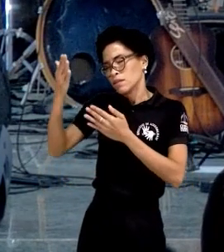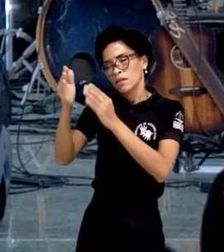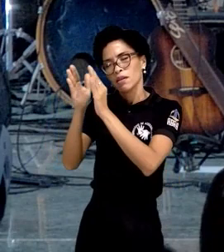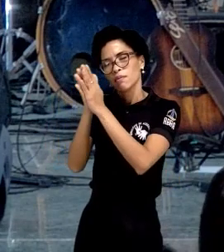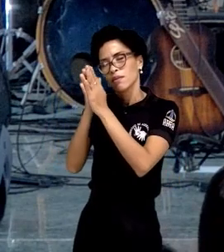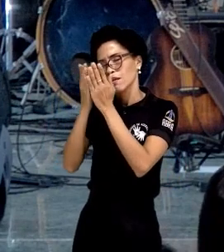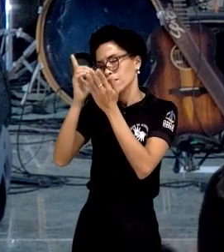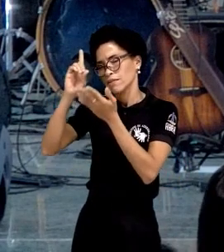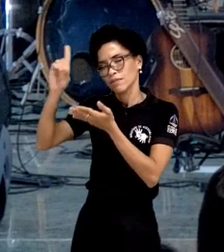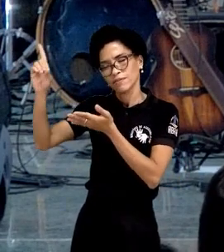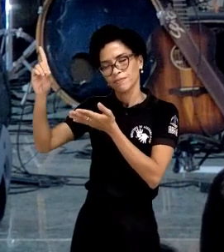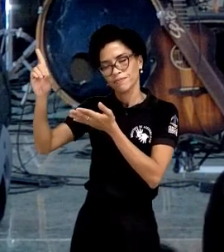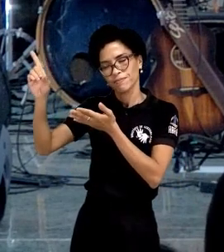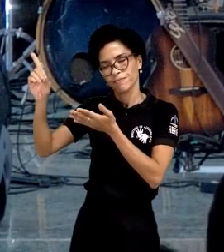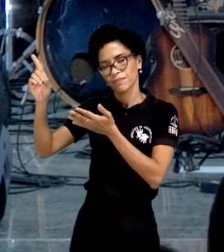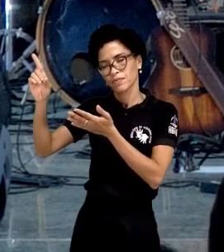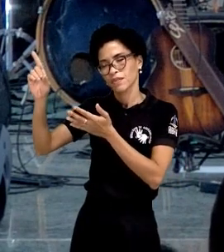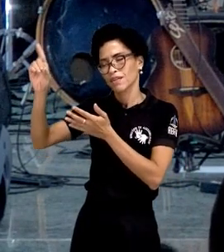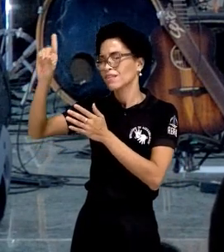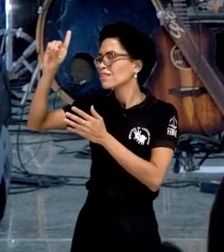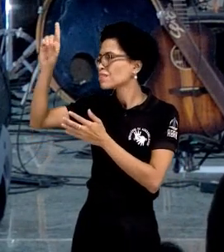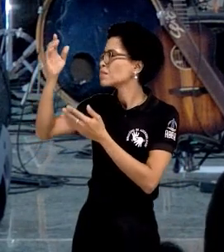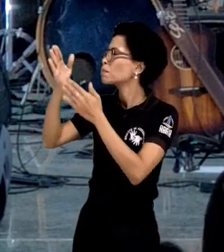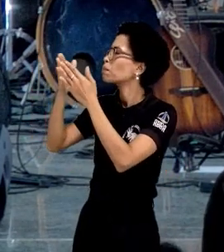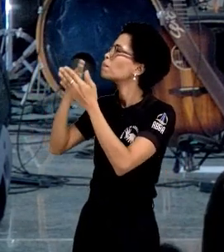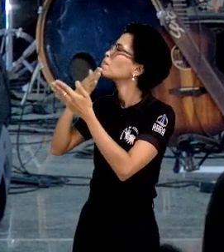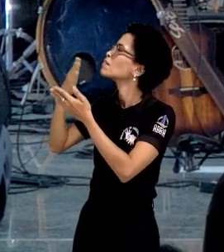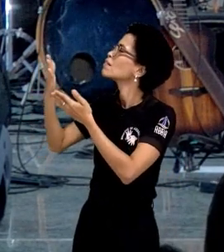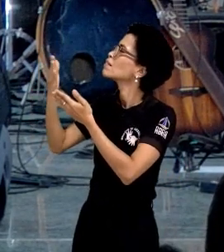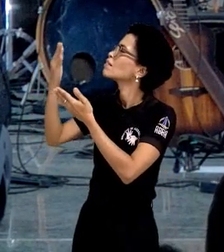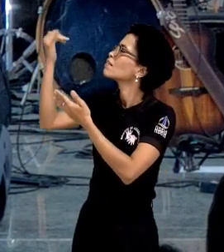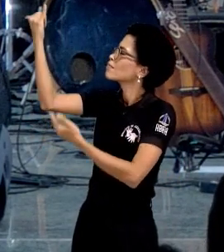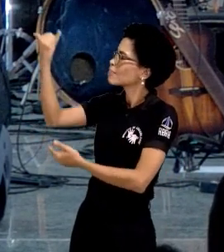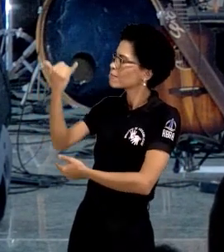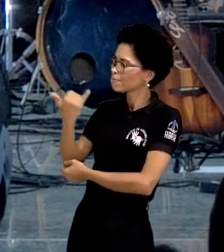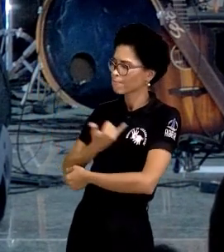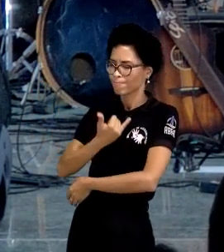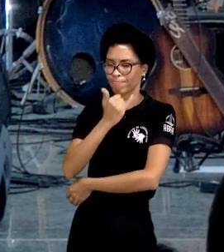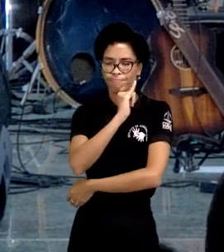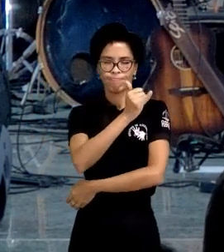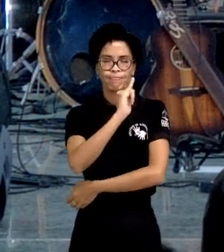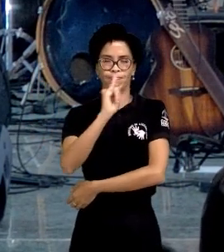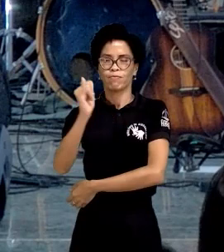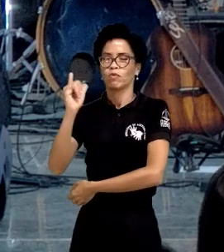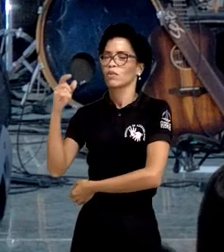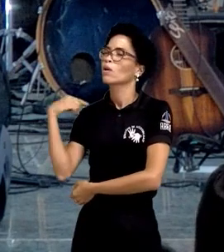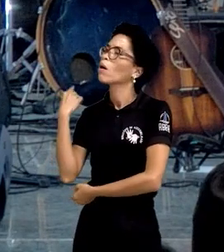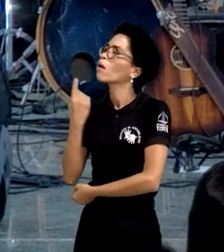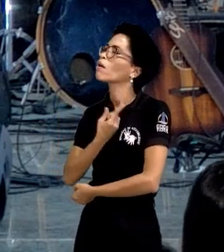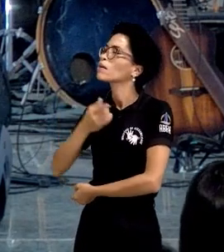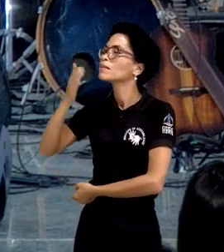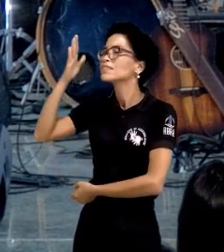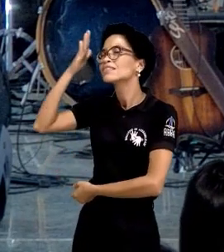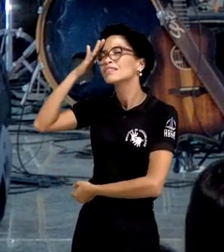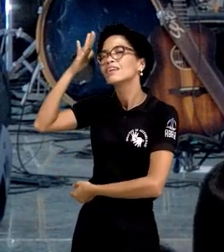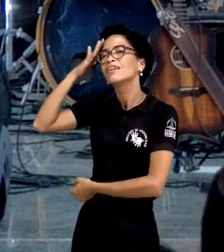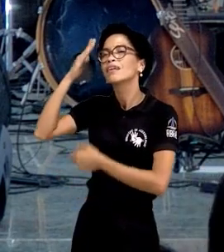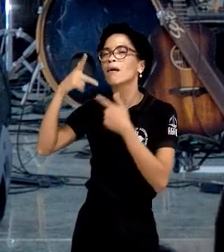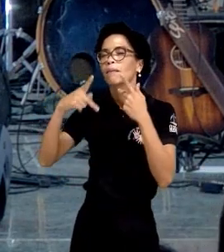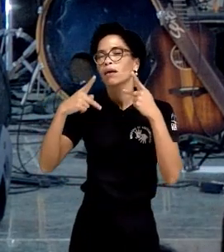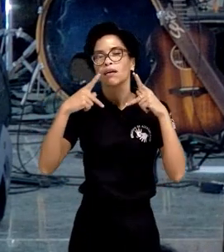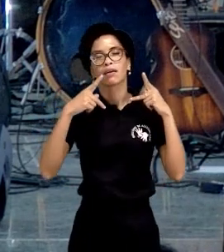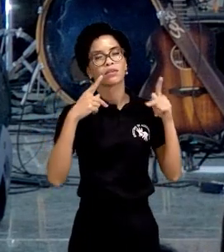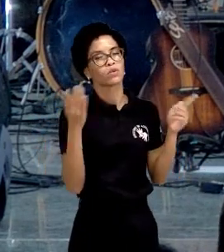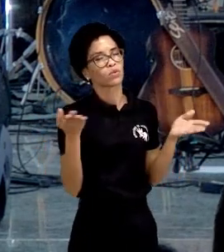que possamos entender, Senhor Deus, a tua mensagem para as nossas vidas hoje à noite, e que possamos sair daqui para praticá-la, Senhor